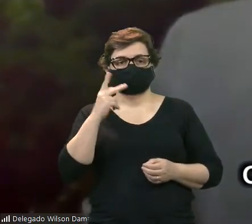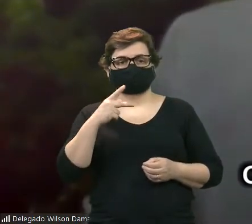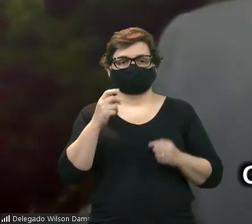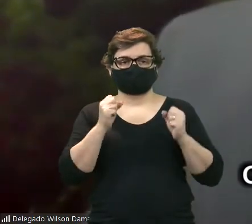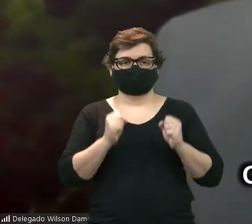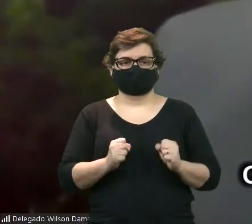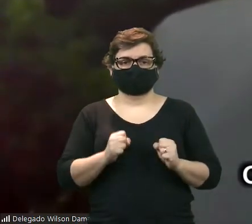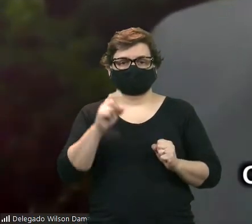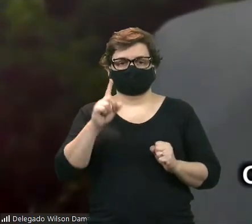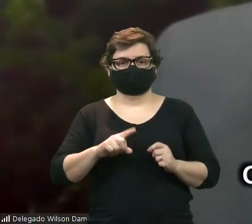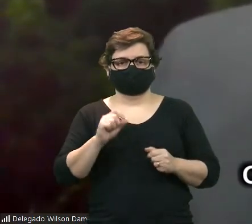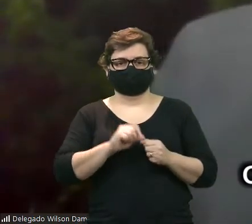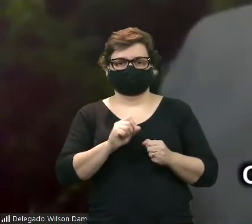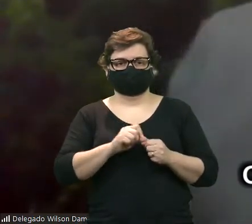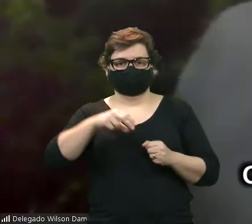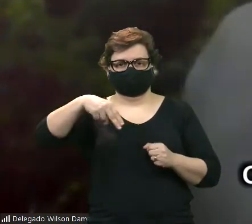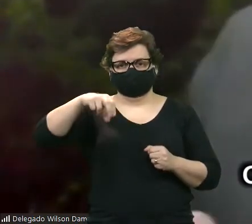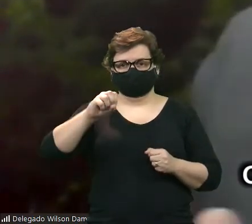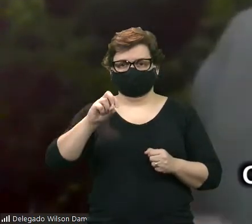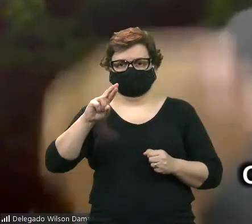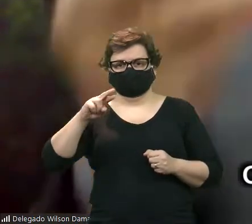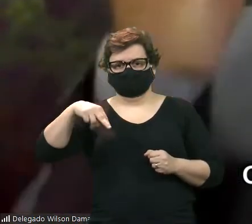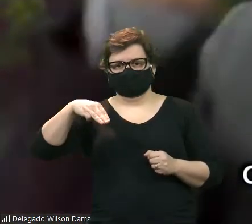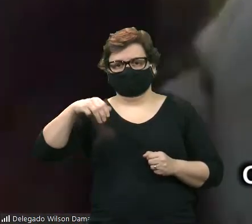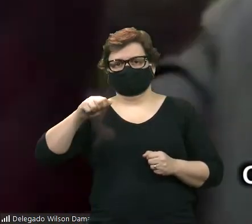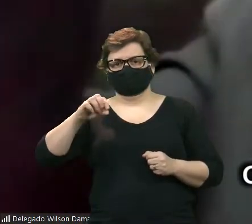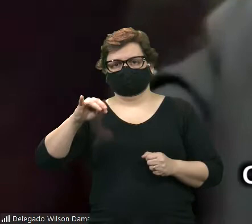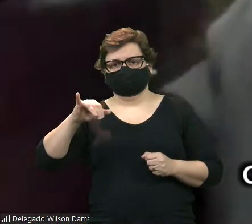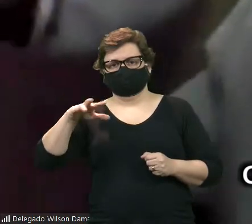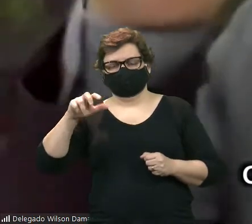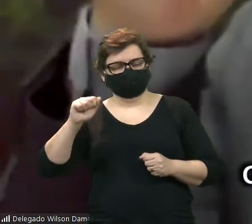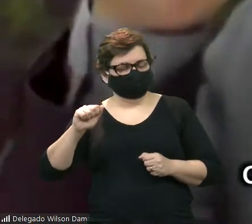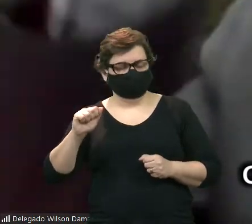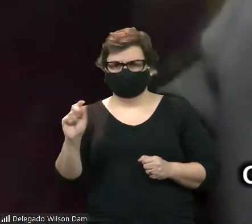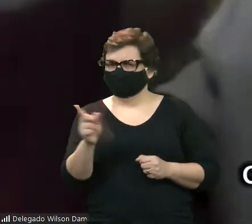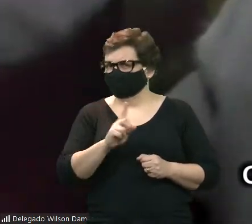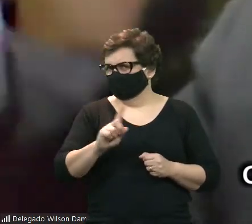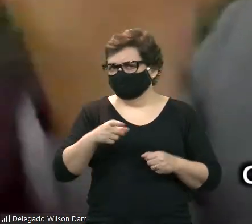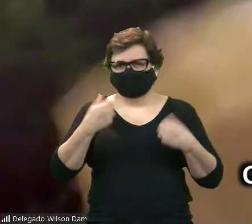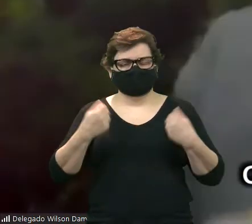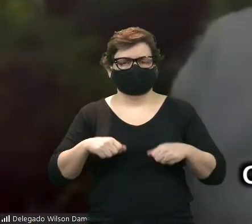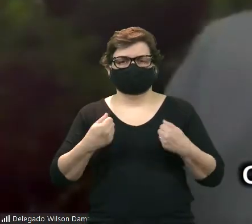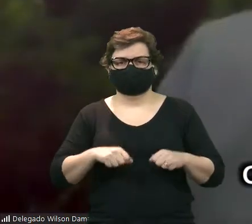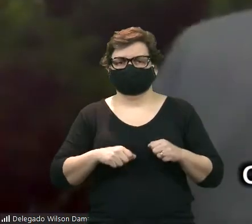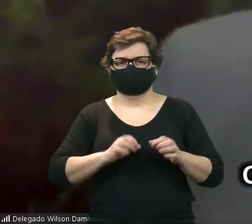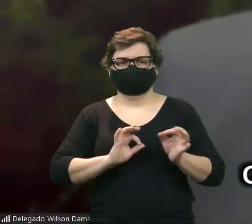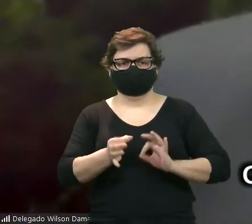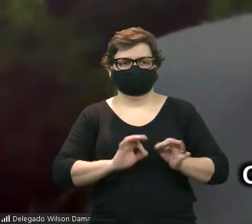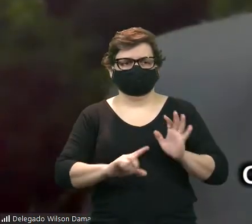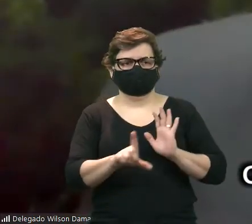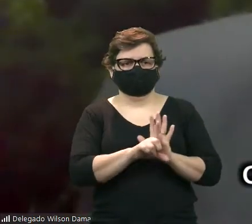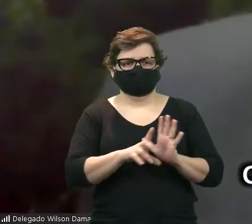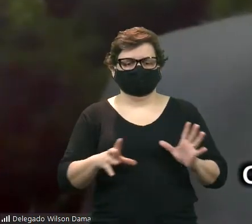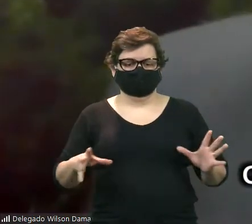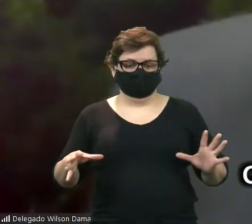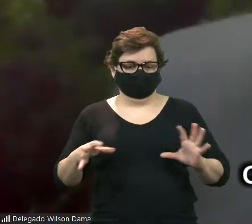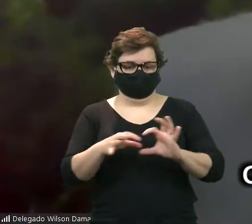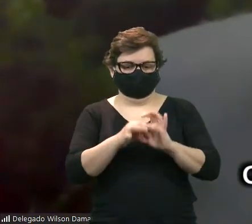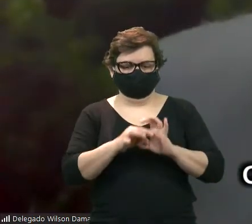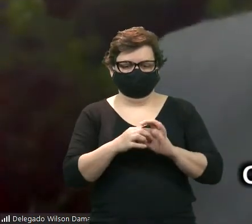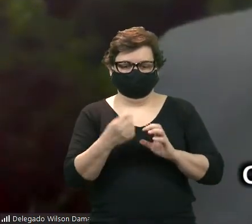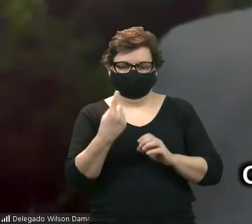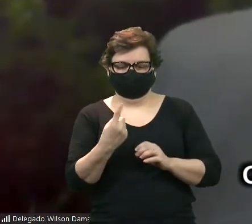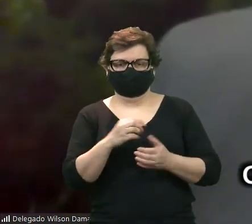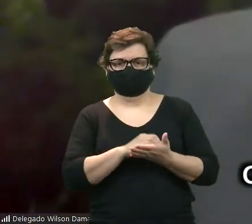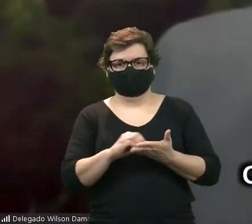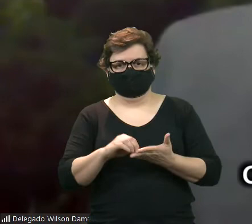ser expedida uma normativa, não precisa de um projeto de lei vinculando, concentrando numa única secretaria,